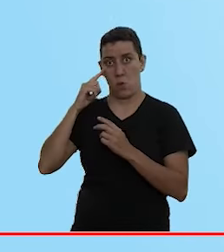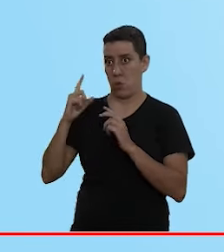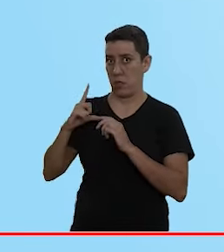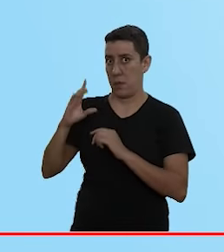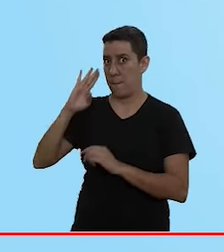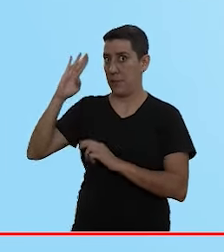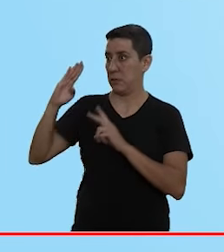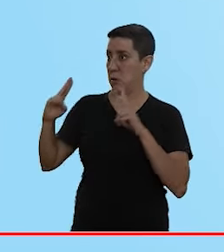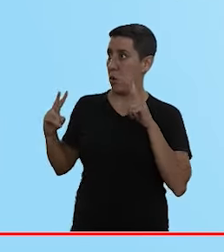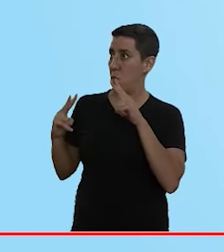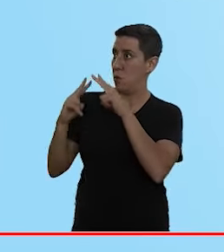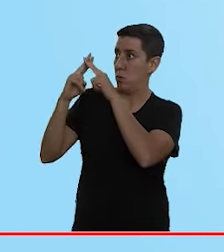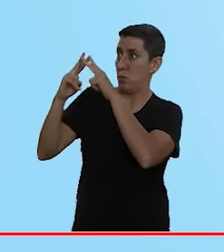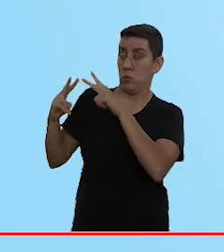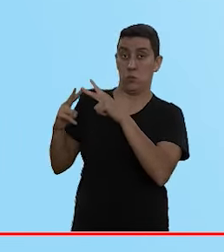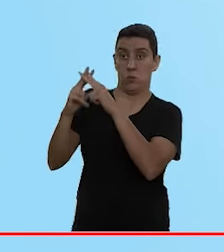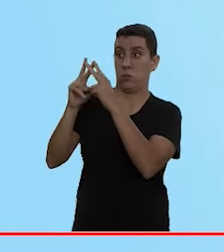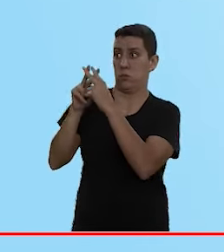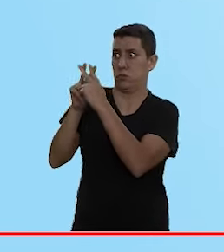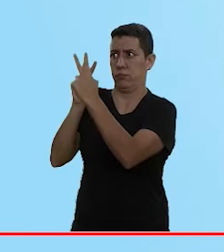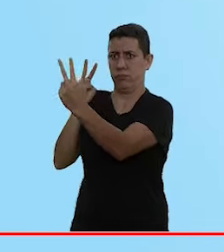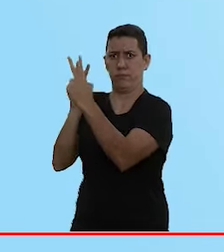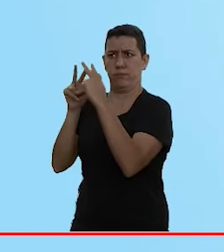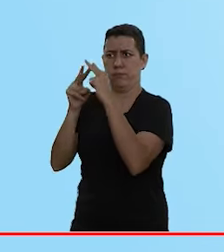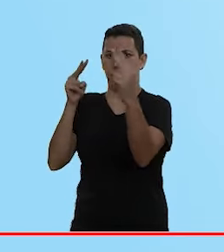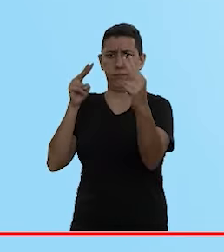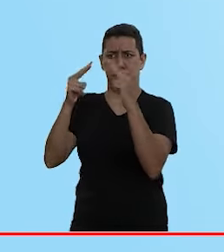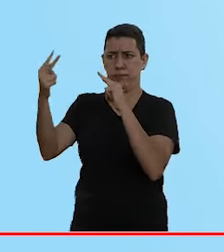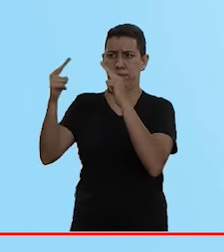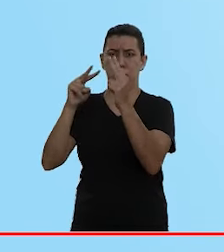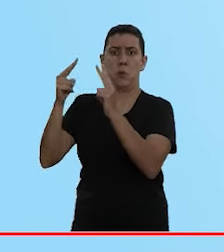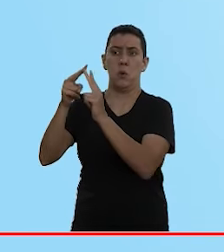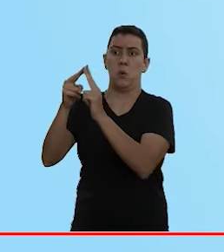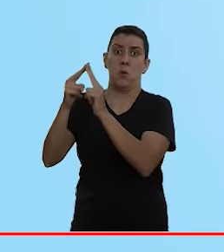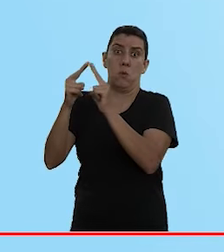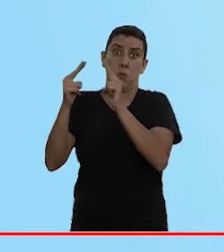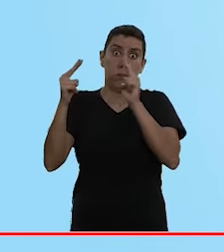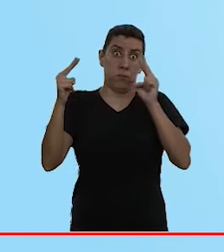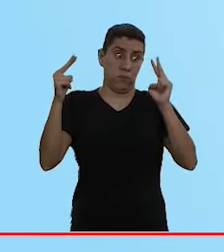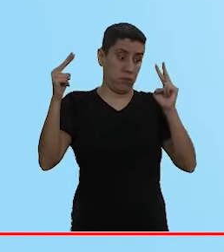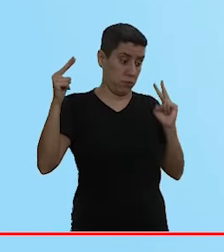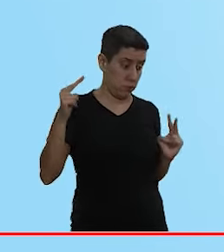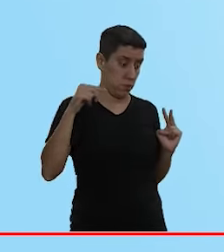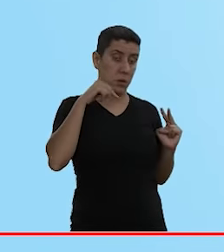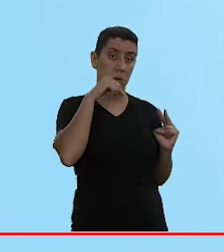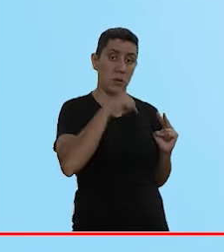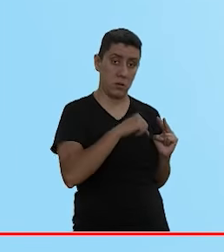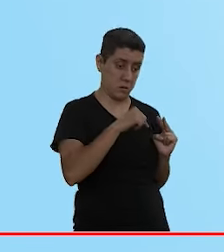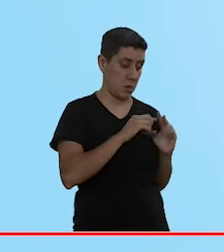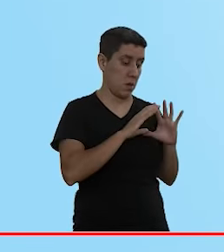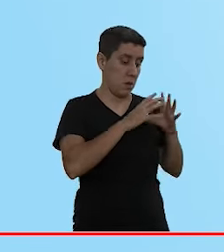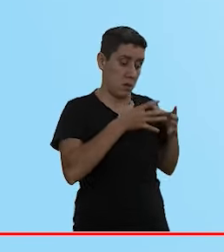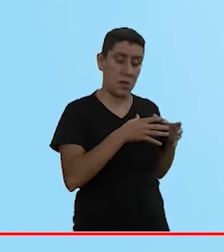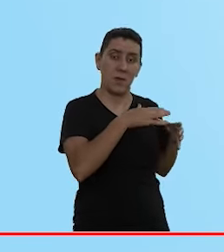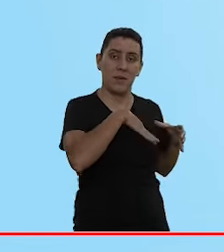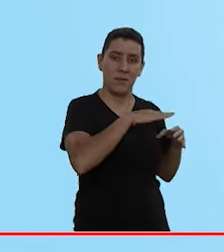energia, onde essa tensão, né, ela é elevada ou abaixada,